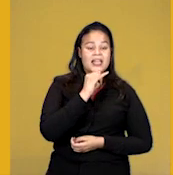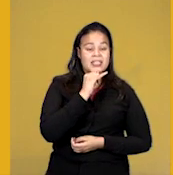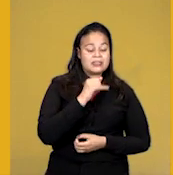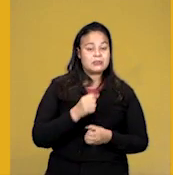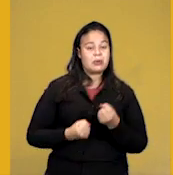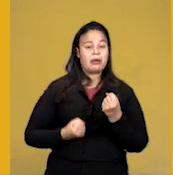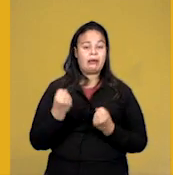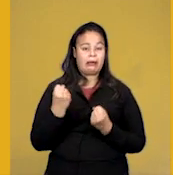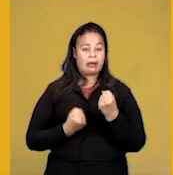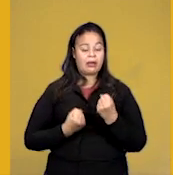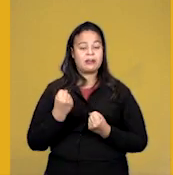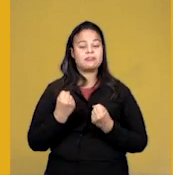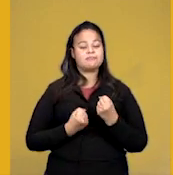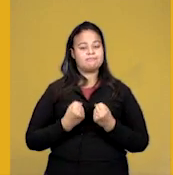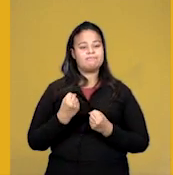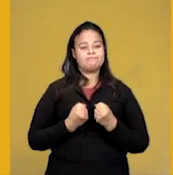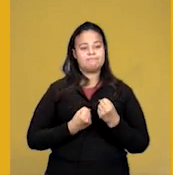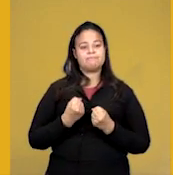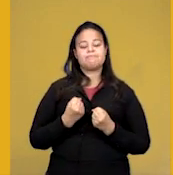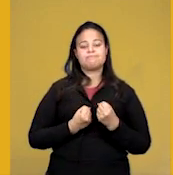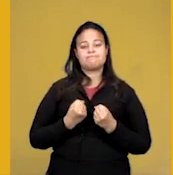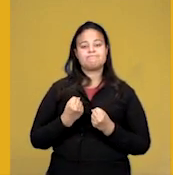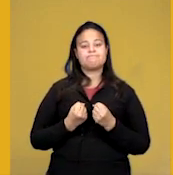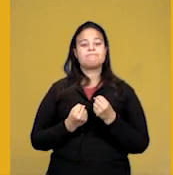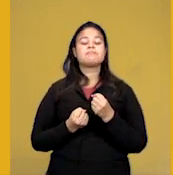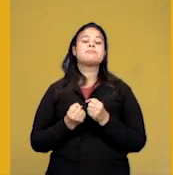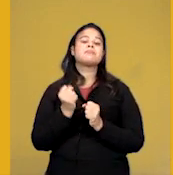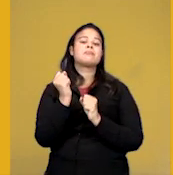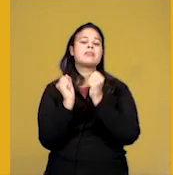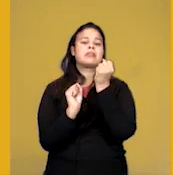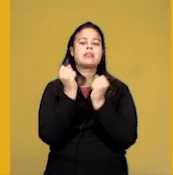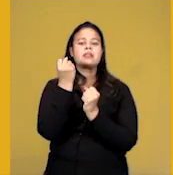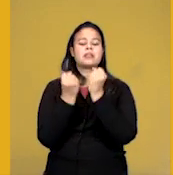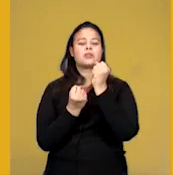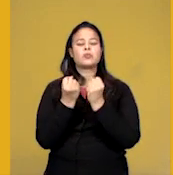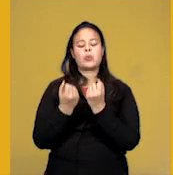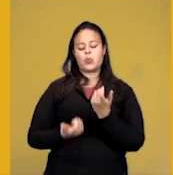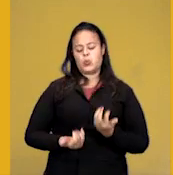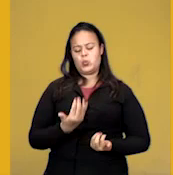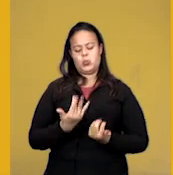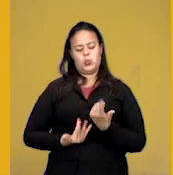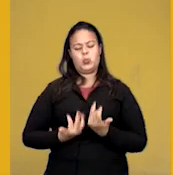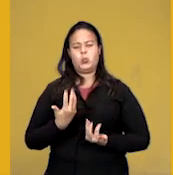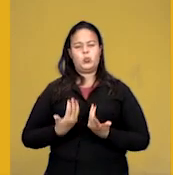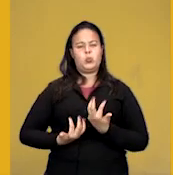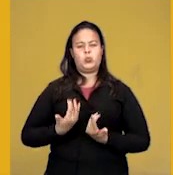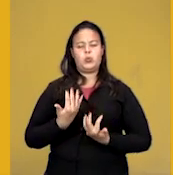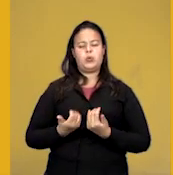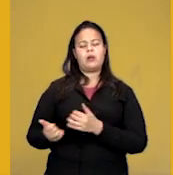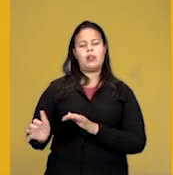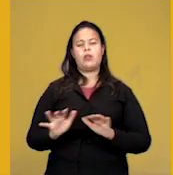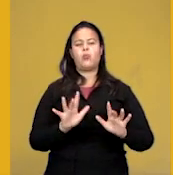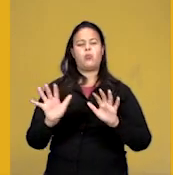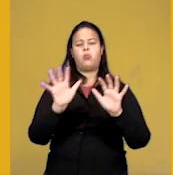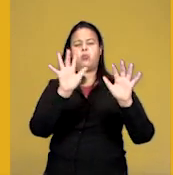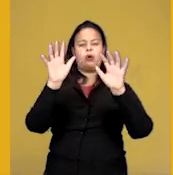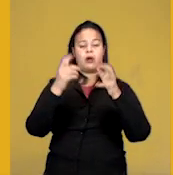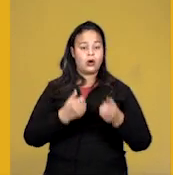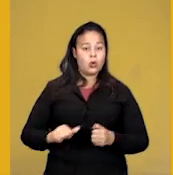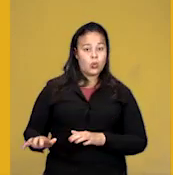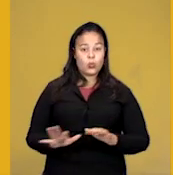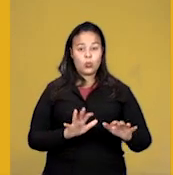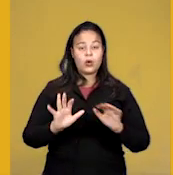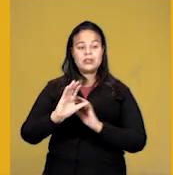dos carros, nas fábricas, das queimadas. Isso tudo lança para a atmosfera o